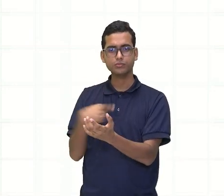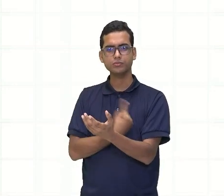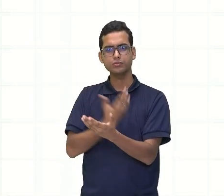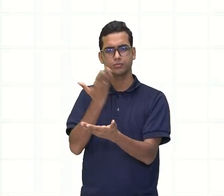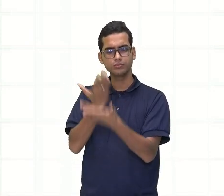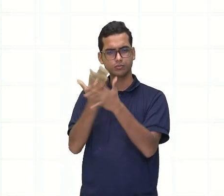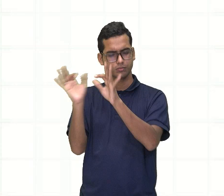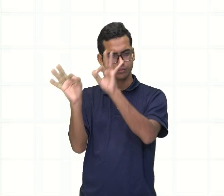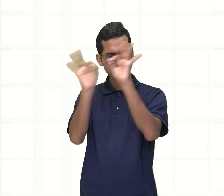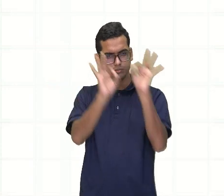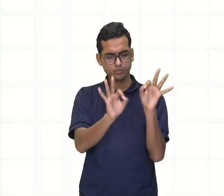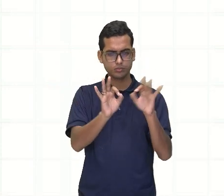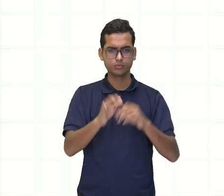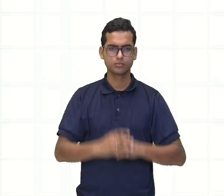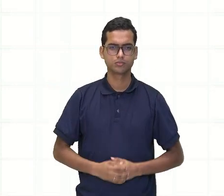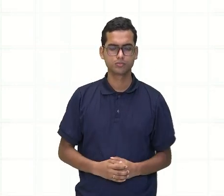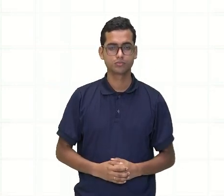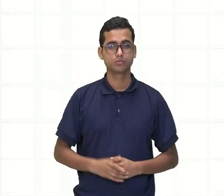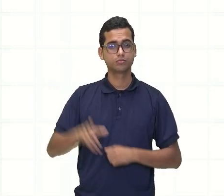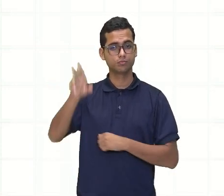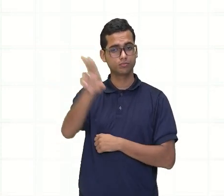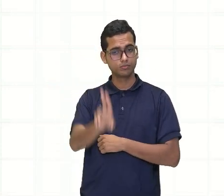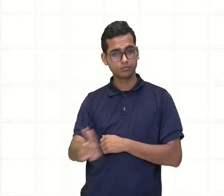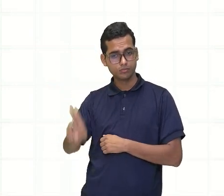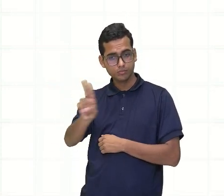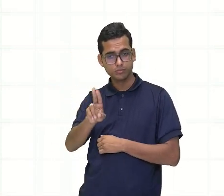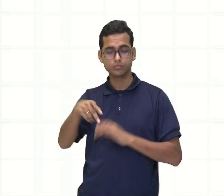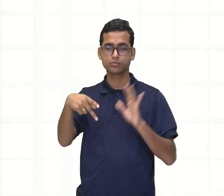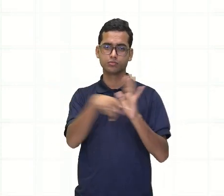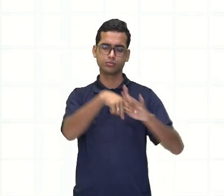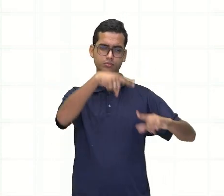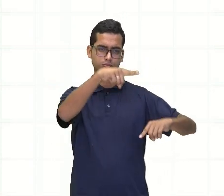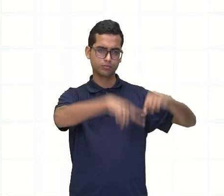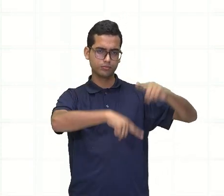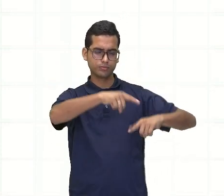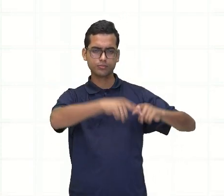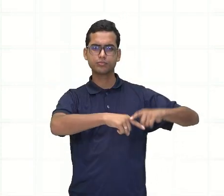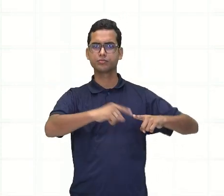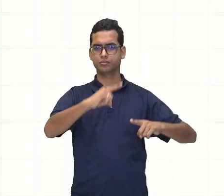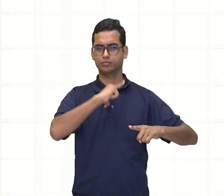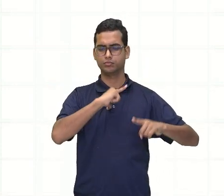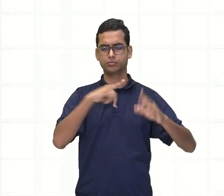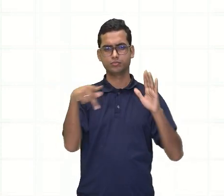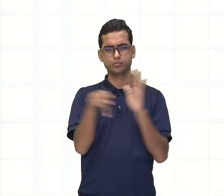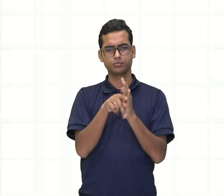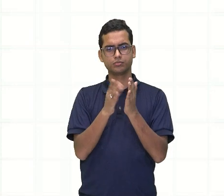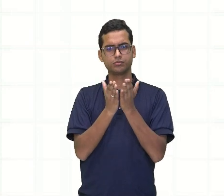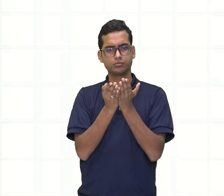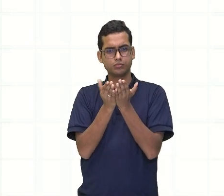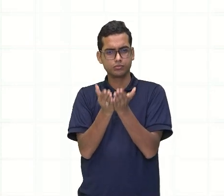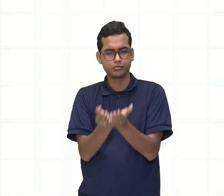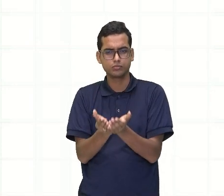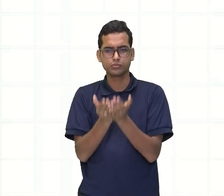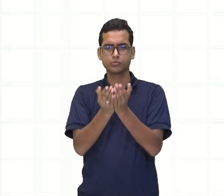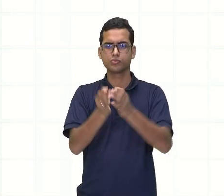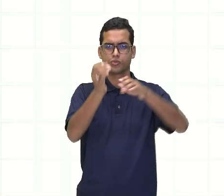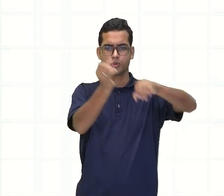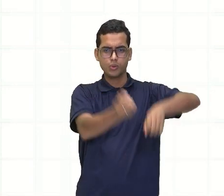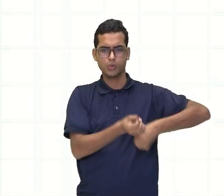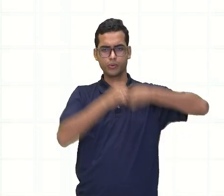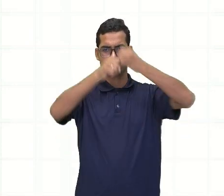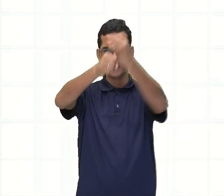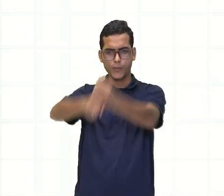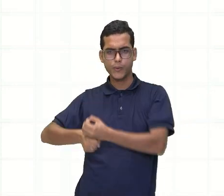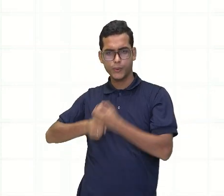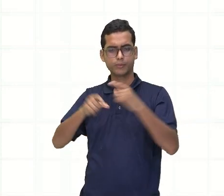é aplicado na elaboração, né, do material que compõe uma canoa, no motor, né, que